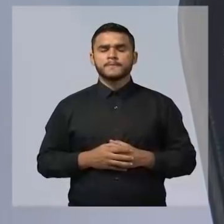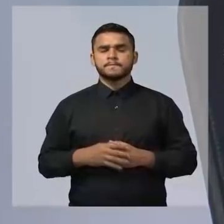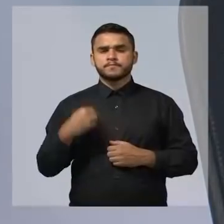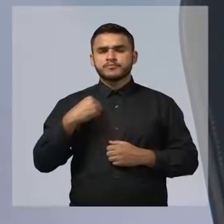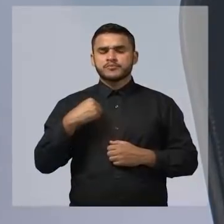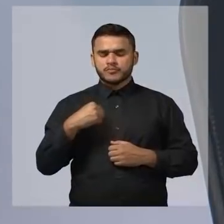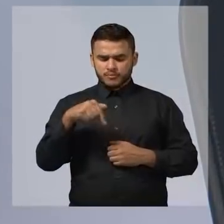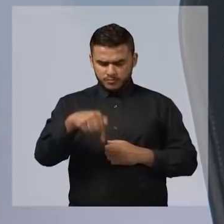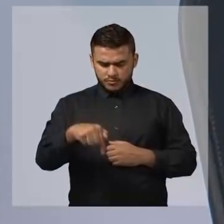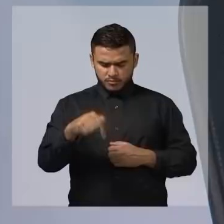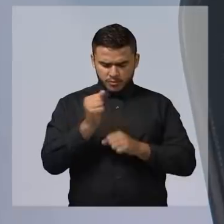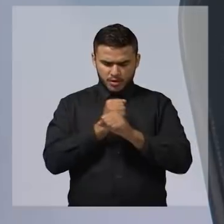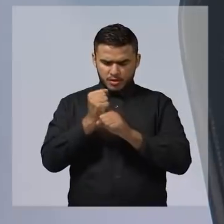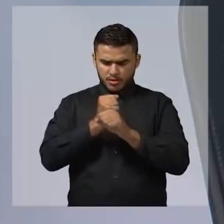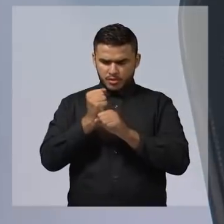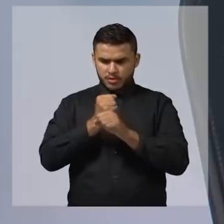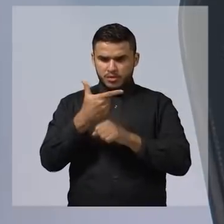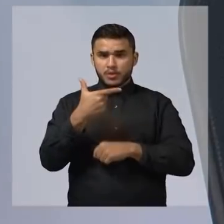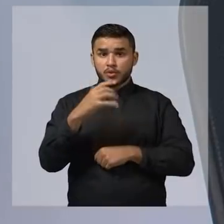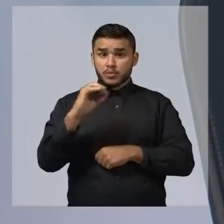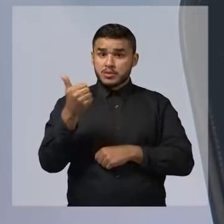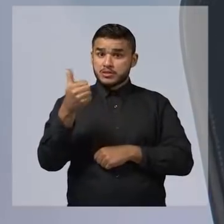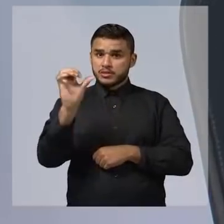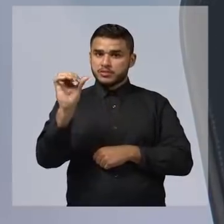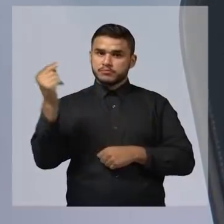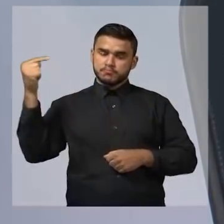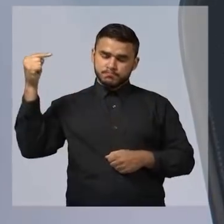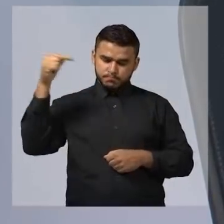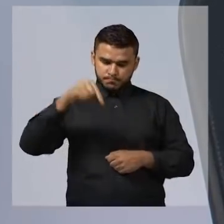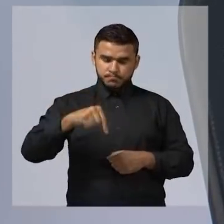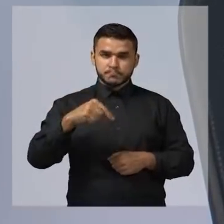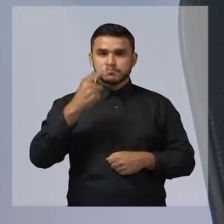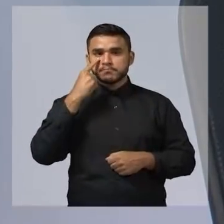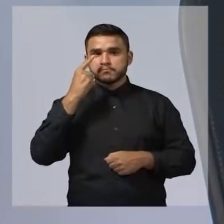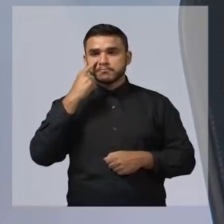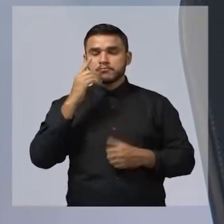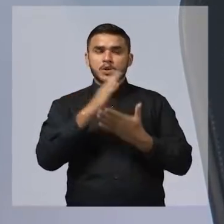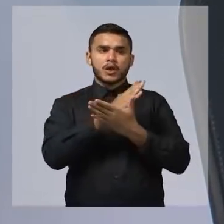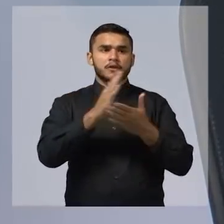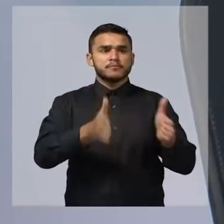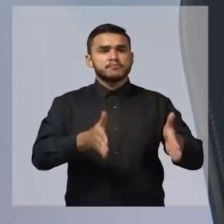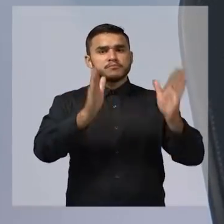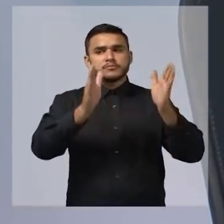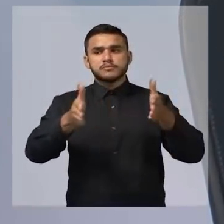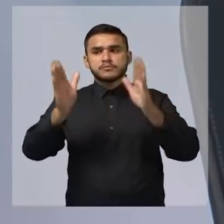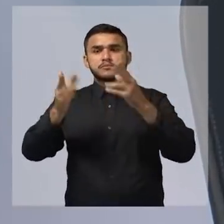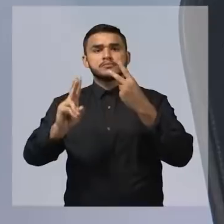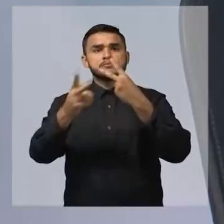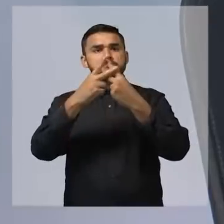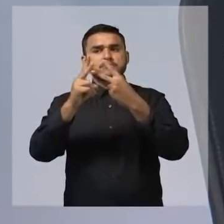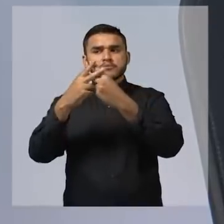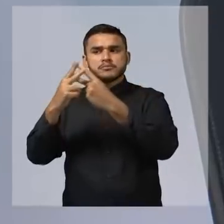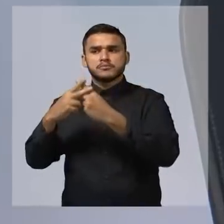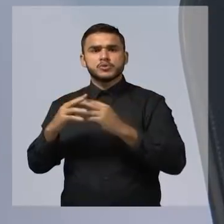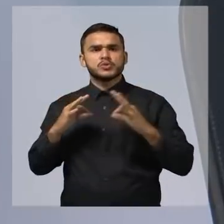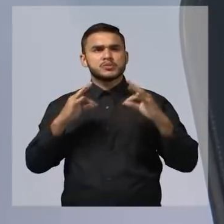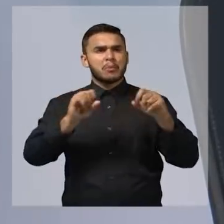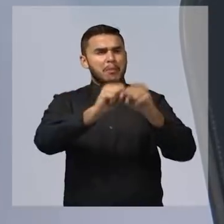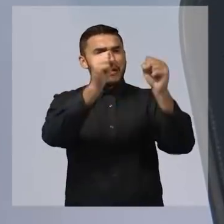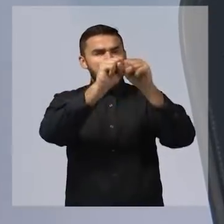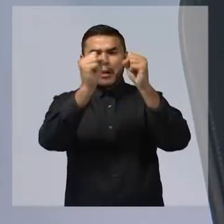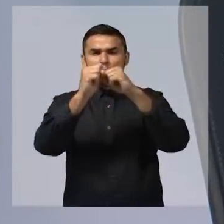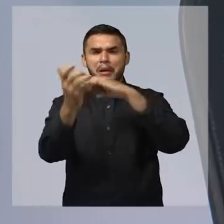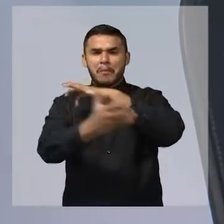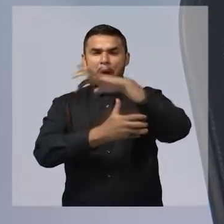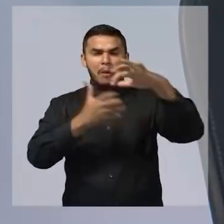aqui em 2016, né, para justamente retomar algumas cadeias, porque todas as cadeias praticamente foram destruídas numa greve que teve,